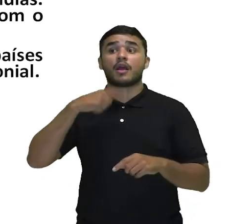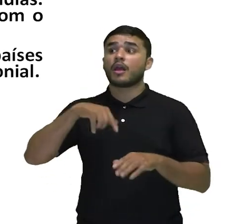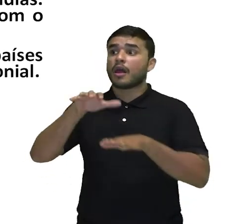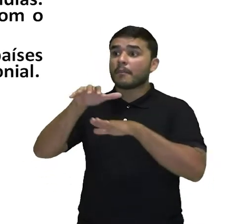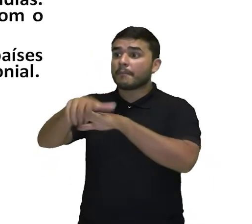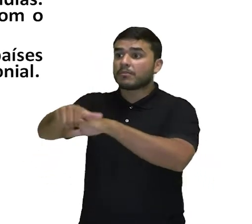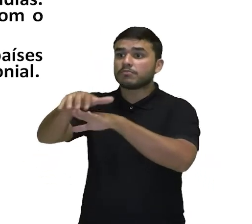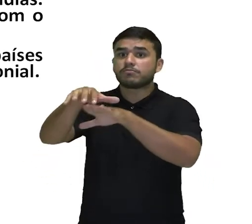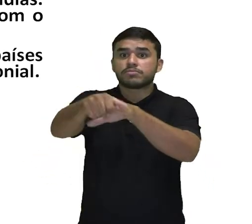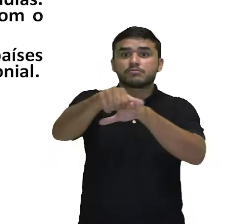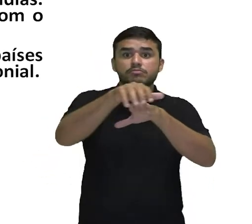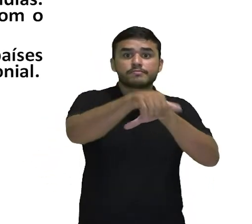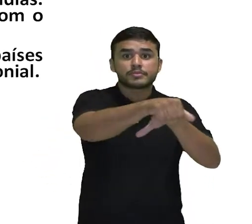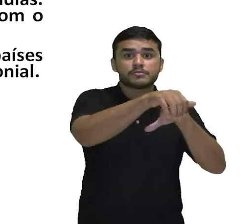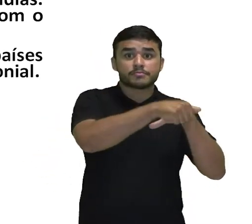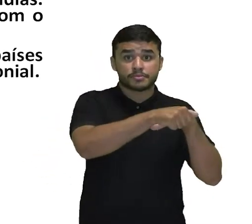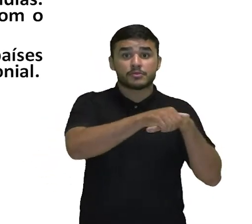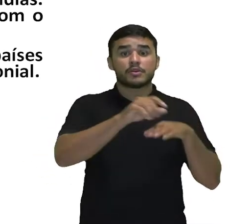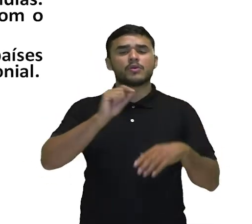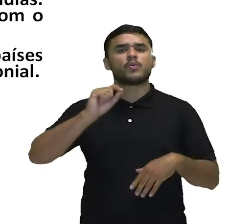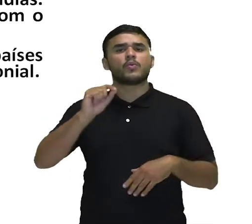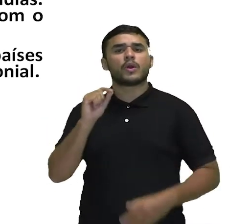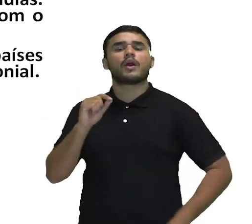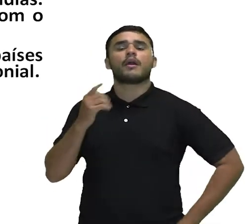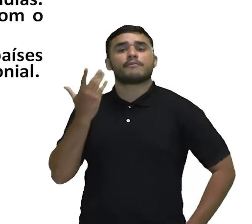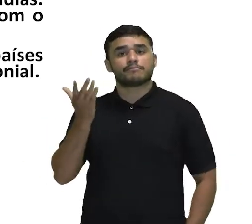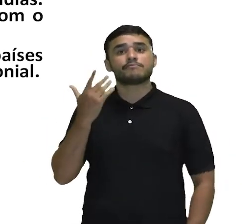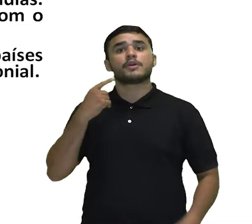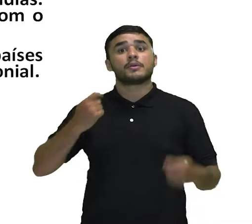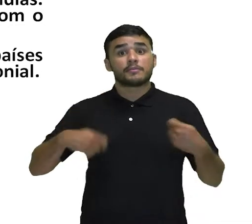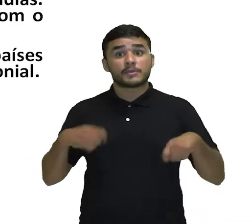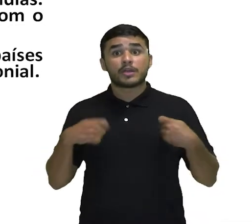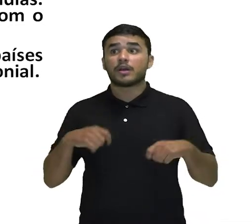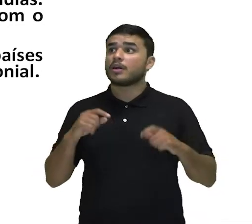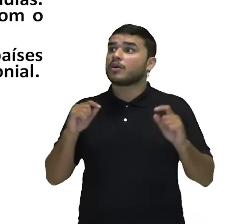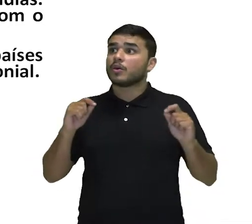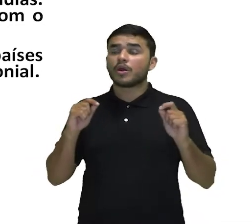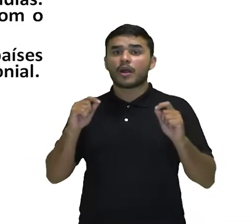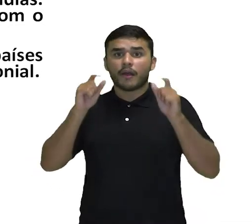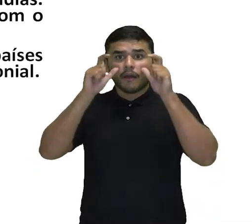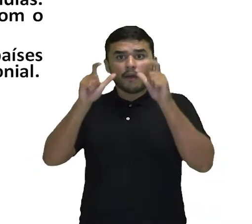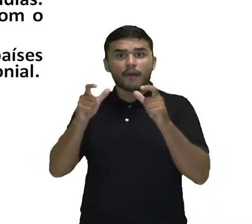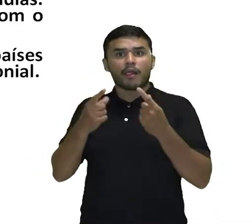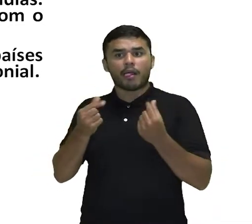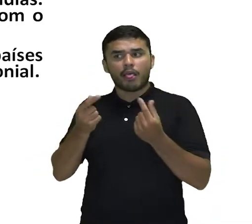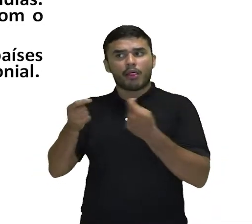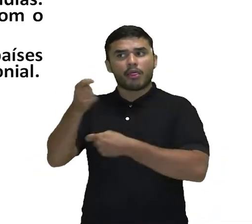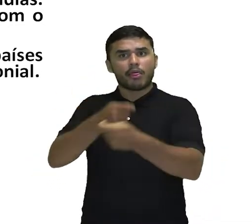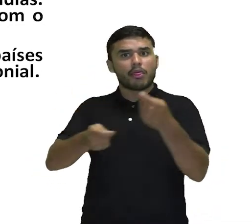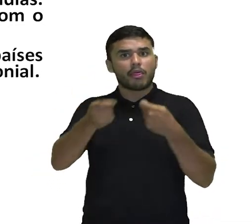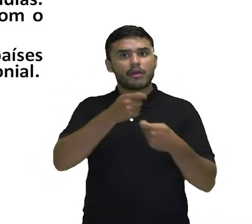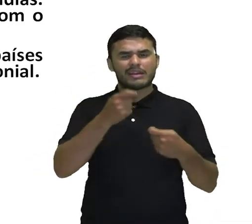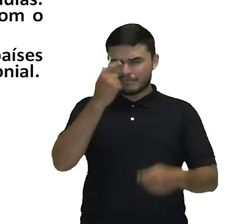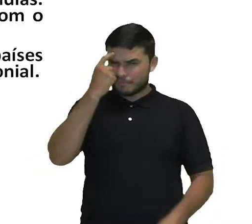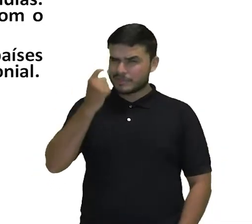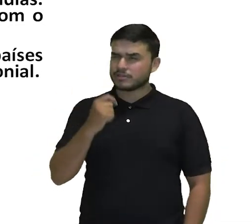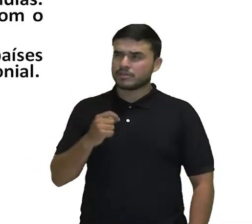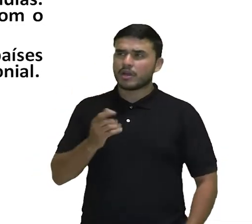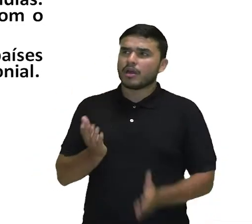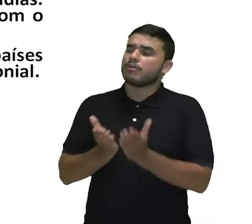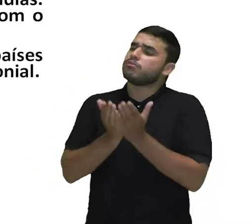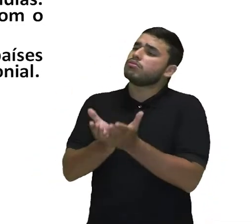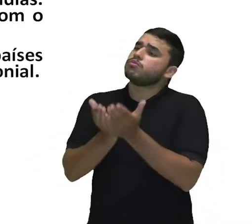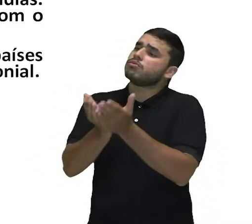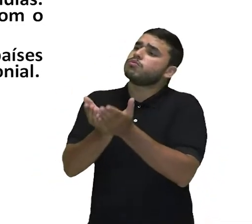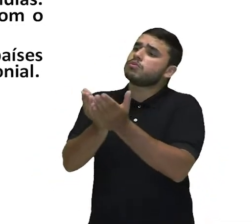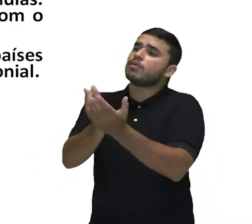Lembrando que tudo isso tem um espírito comercial. Ninguém viaja com a intencionalidade, no